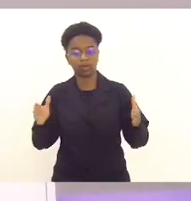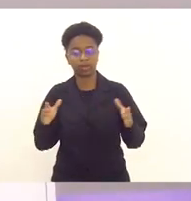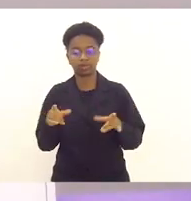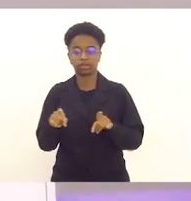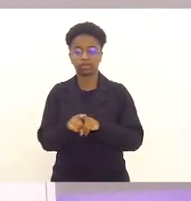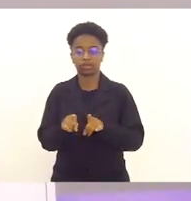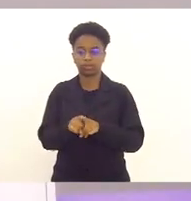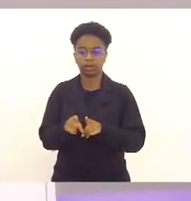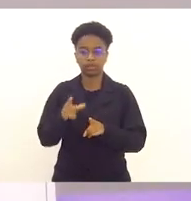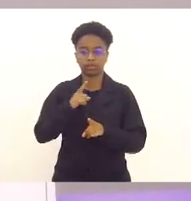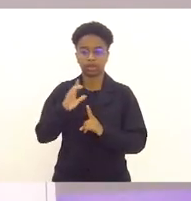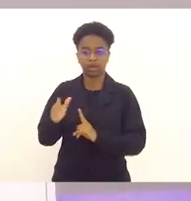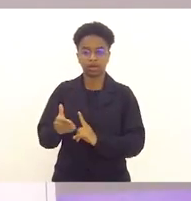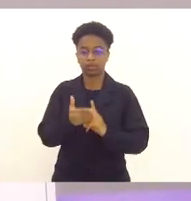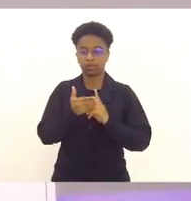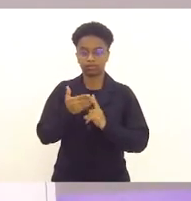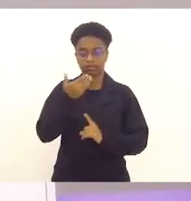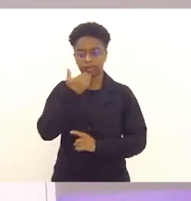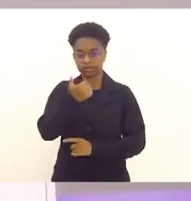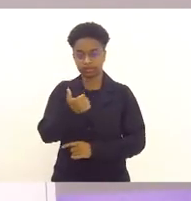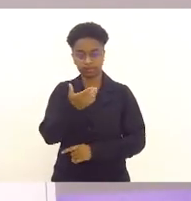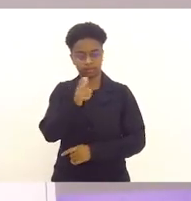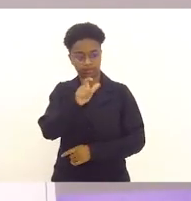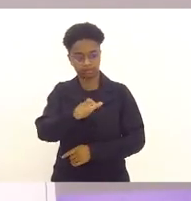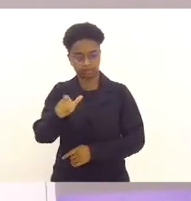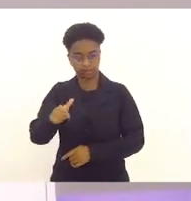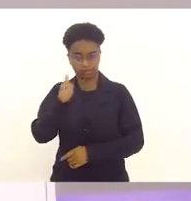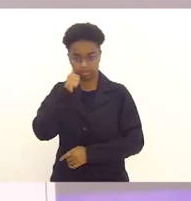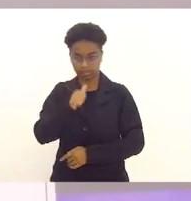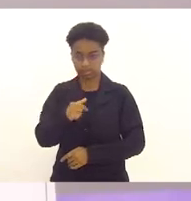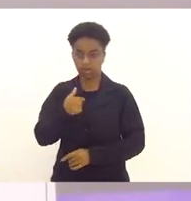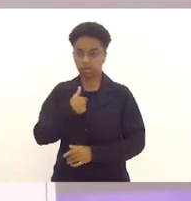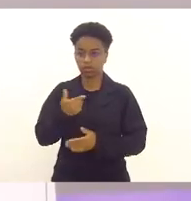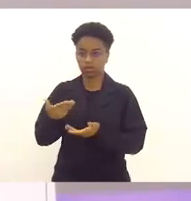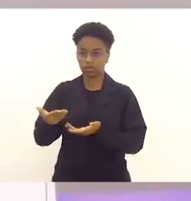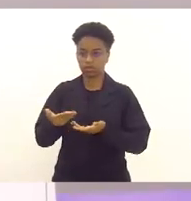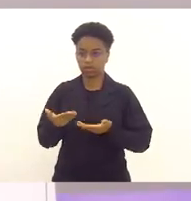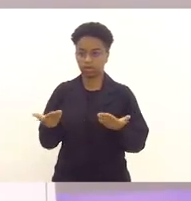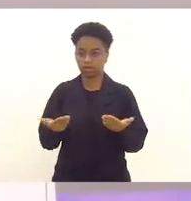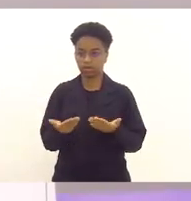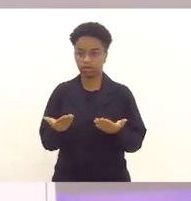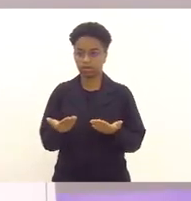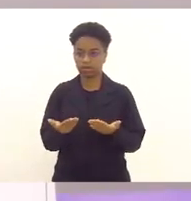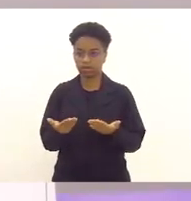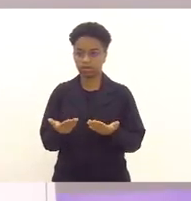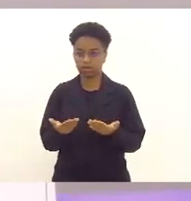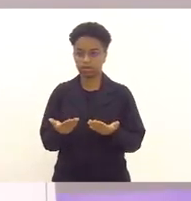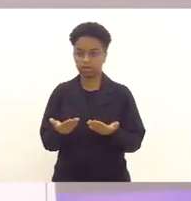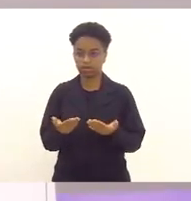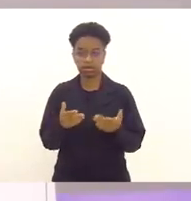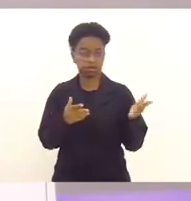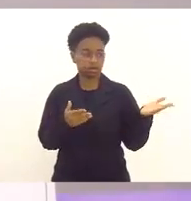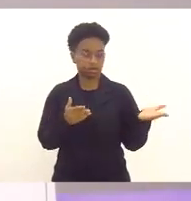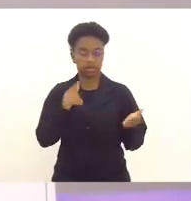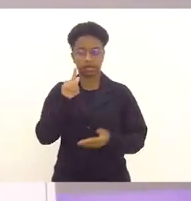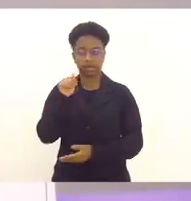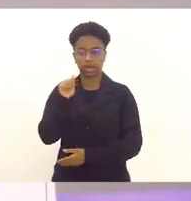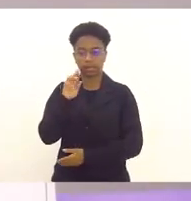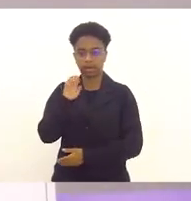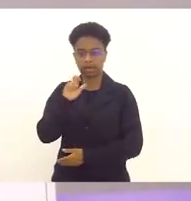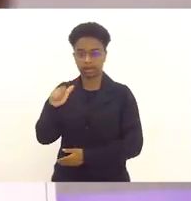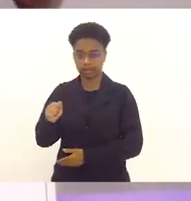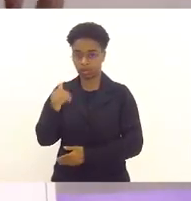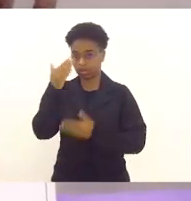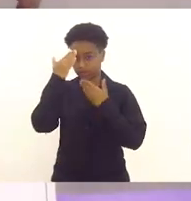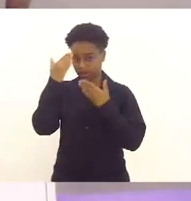um maior acolhimento a essas mulheres gostaria de convidar agora a senhora doutora Gabriela muito obrigada